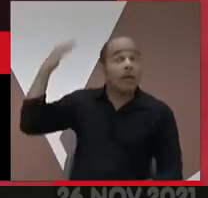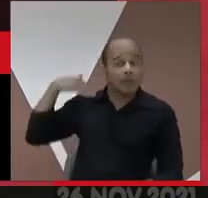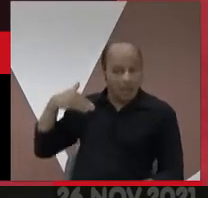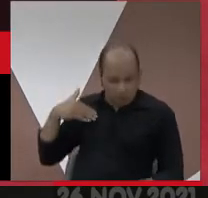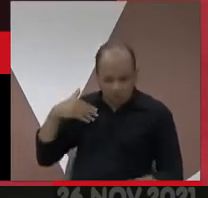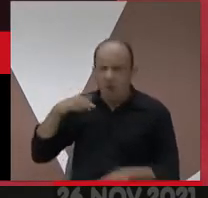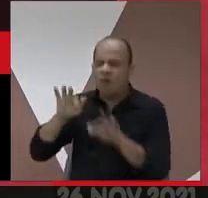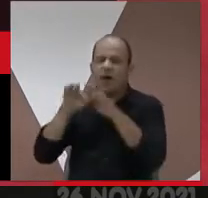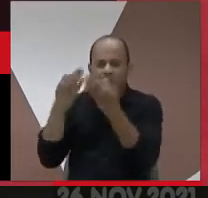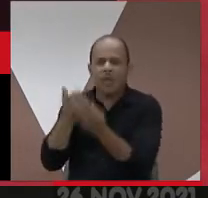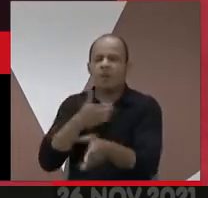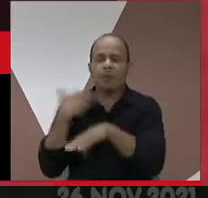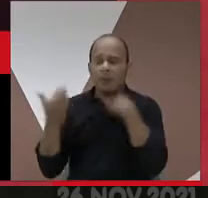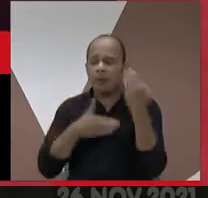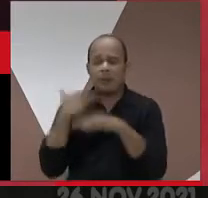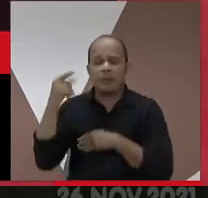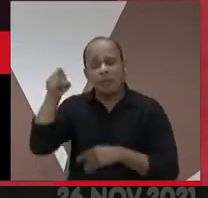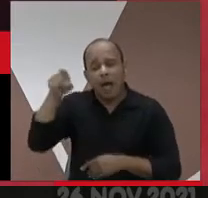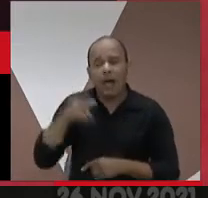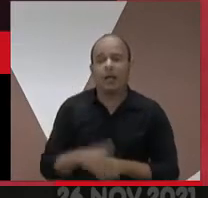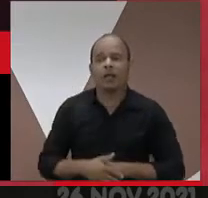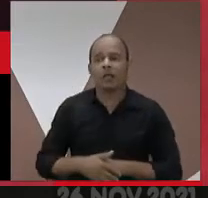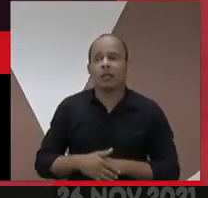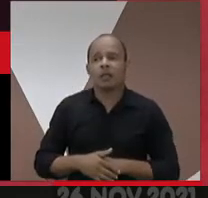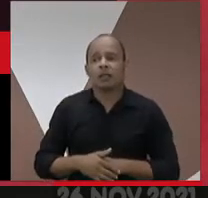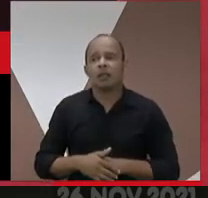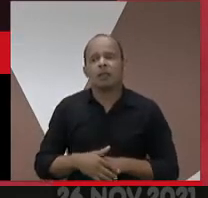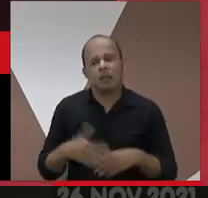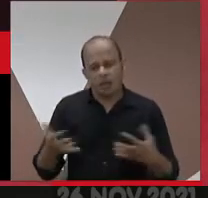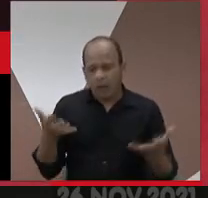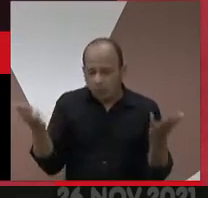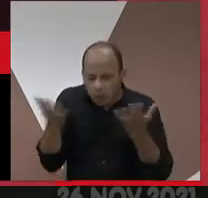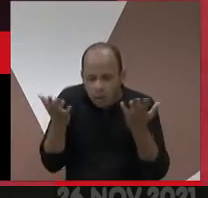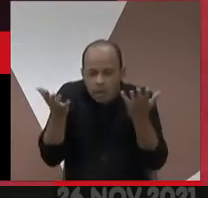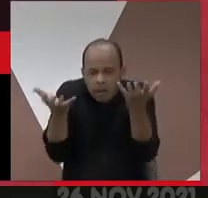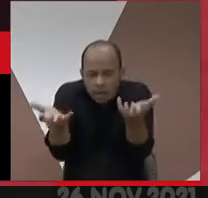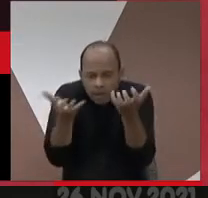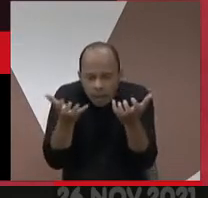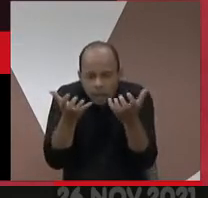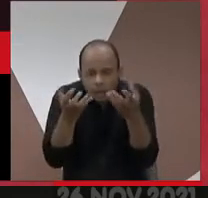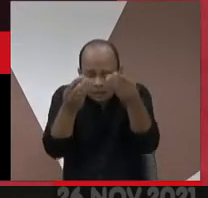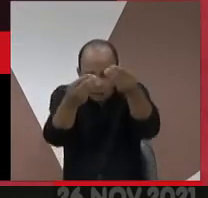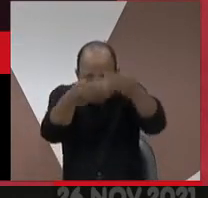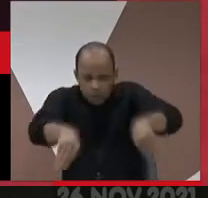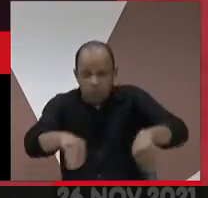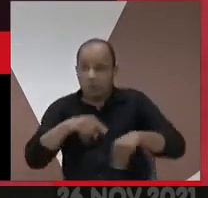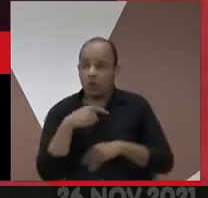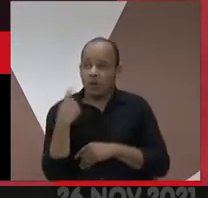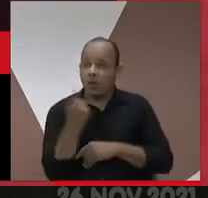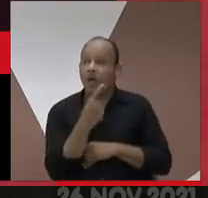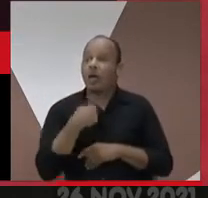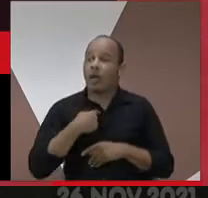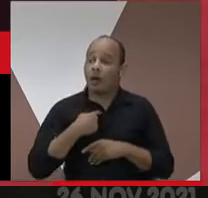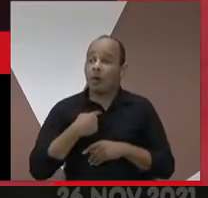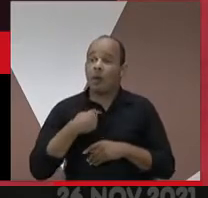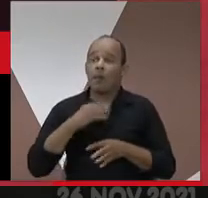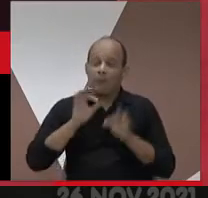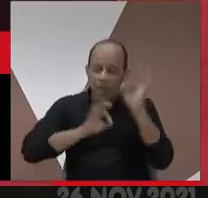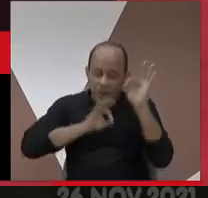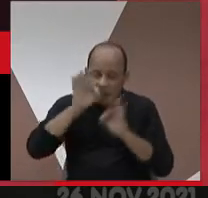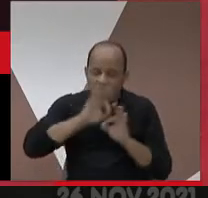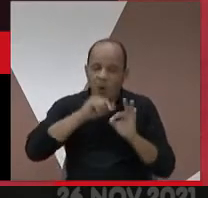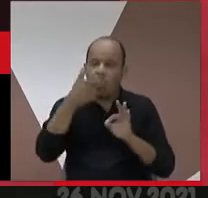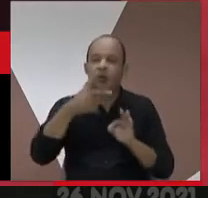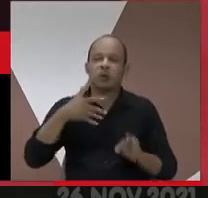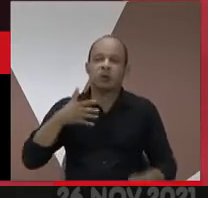família? Fica pensando ali nos prejudicar. É, eu tinha preparado outro discurso, mas eu falei o que